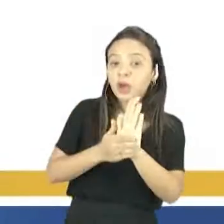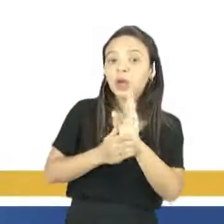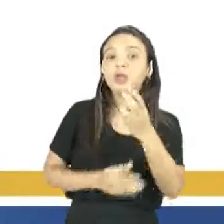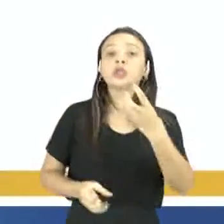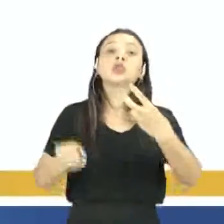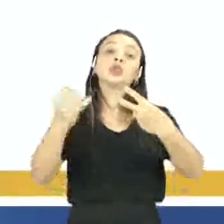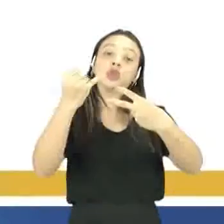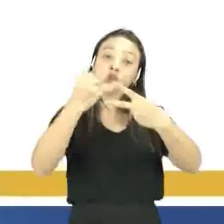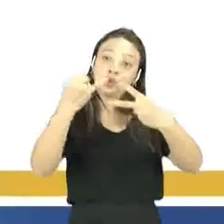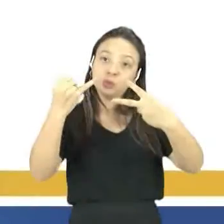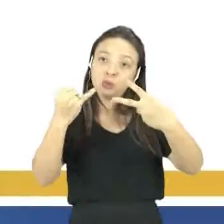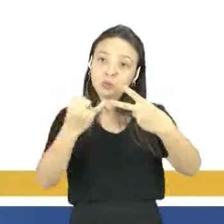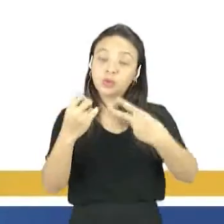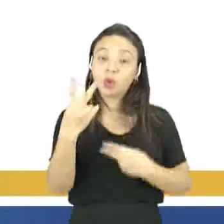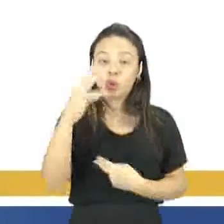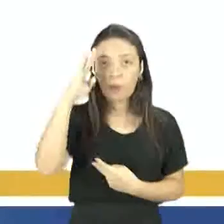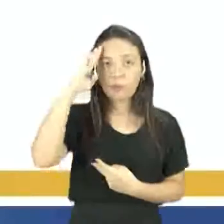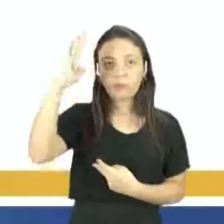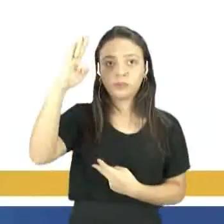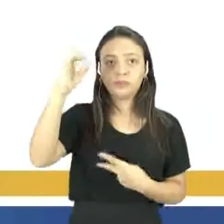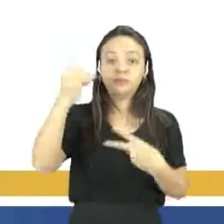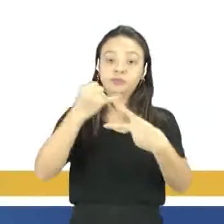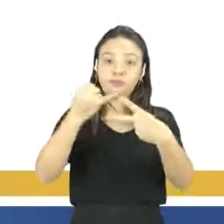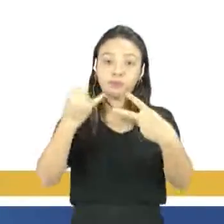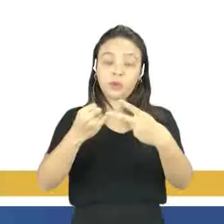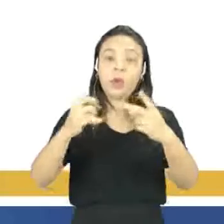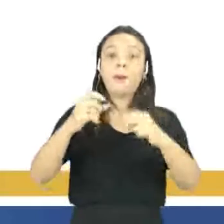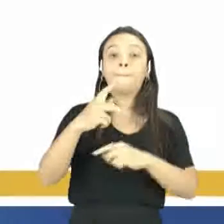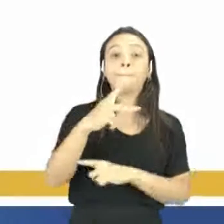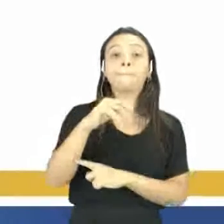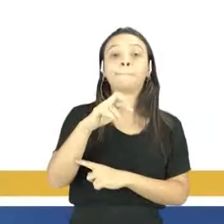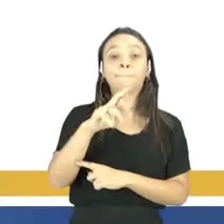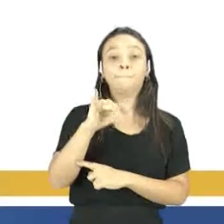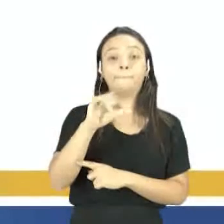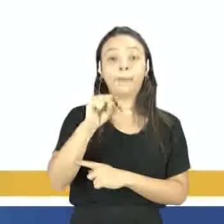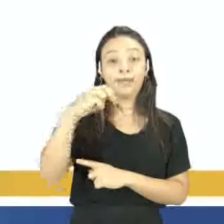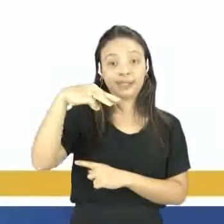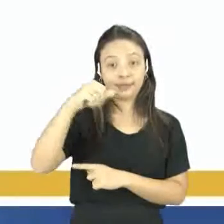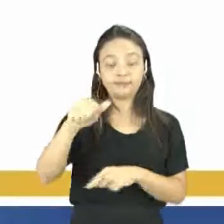e 2 principais poliedros, os prismas e as pirâmides.